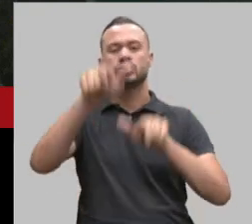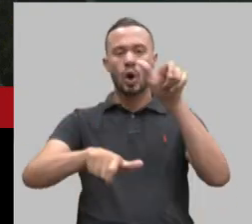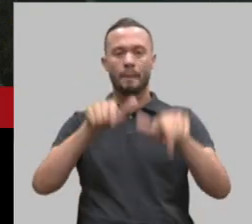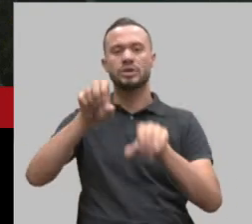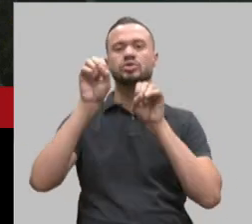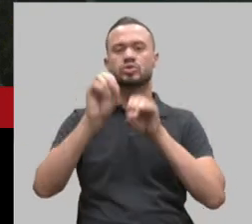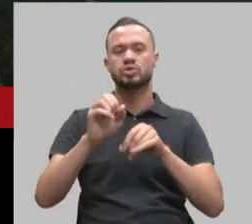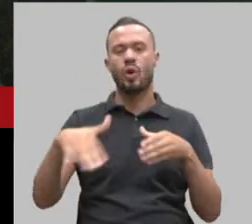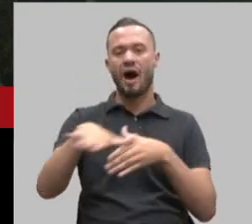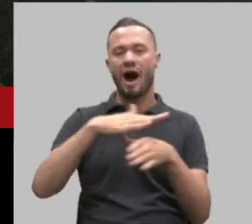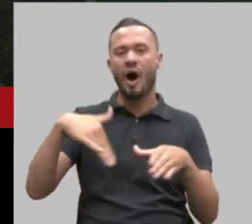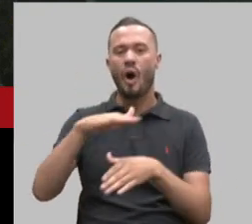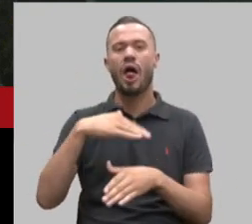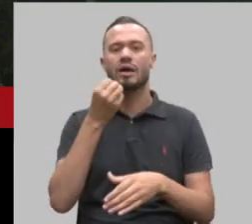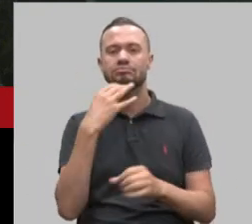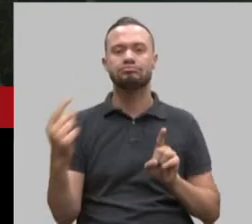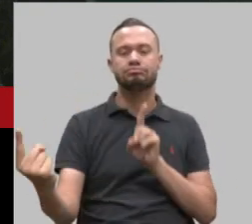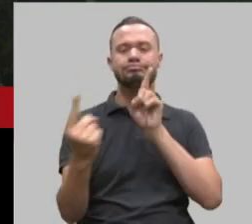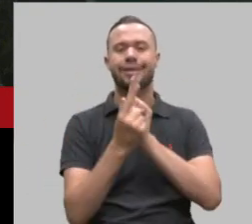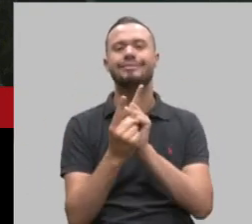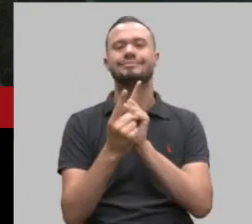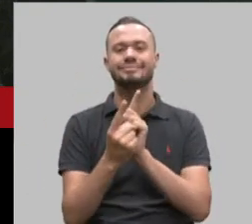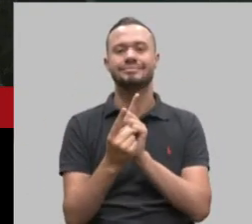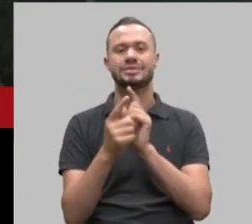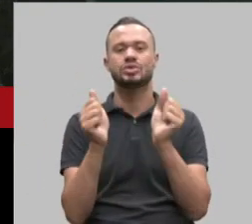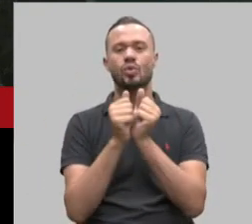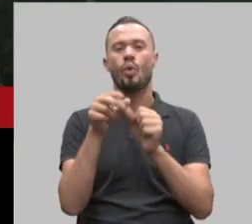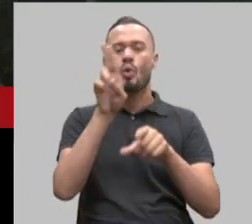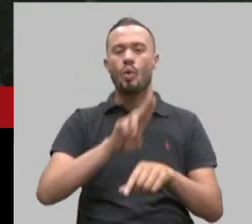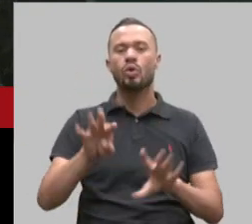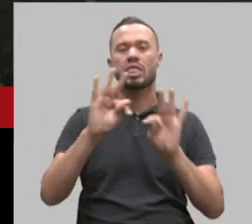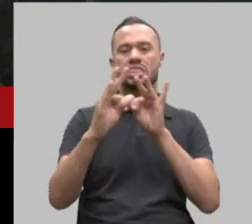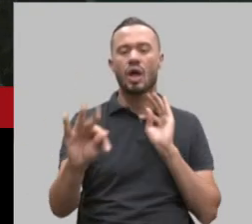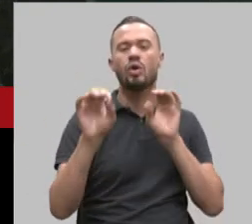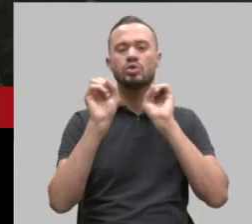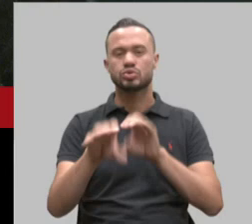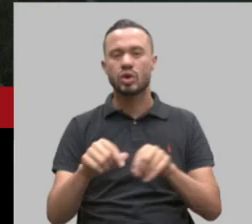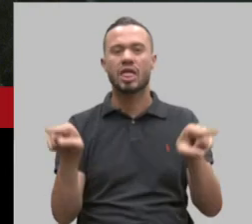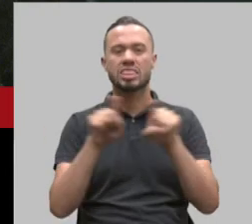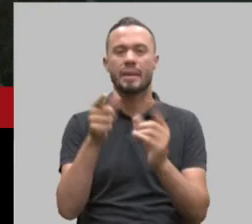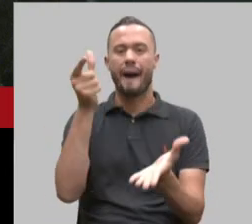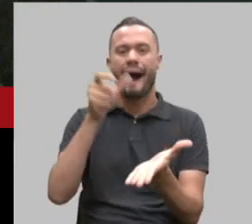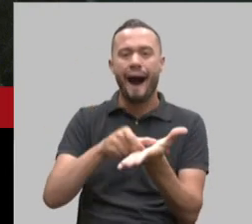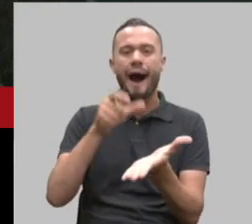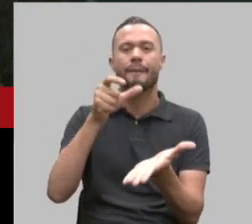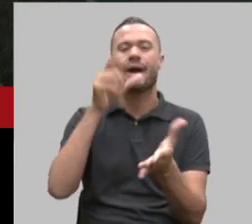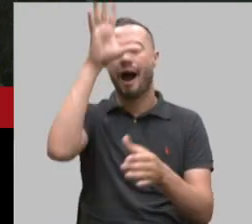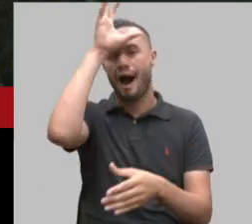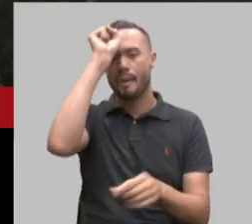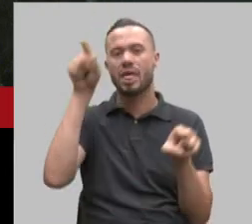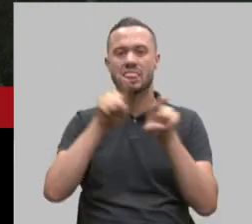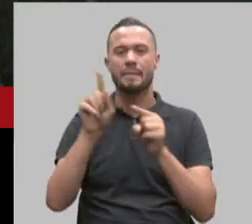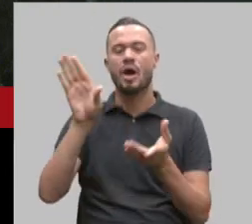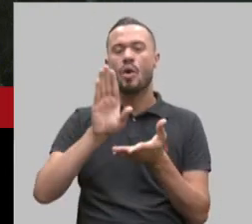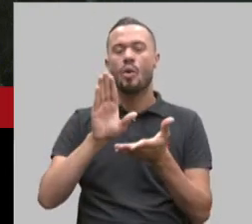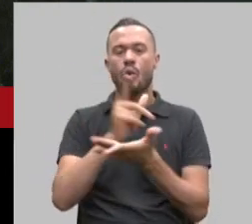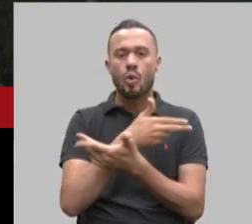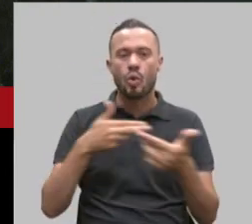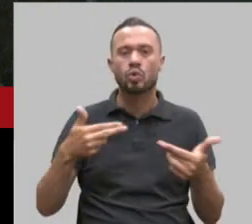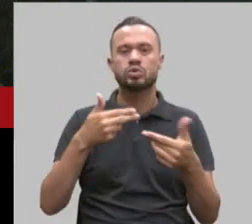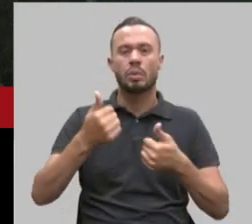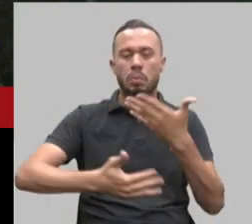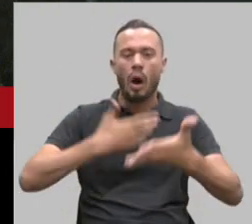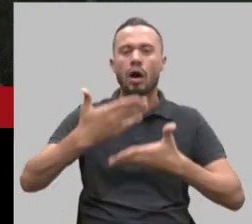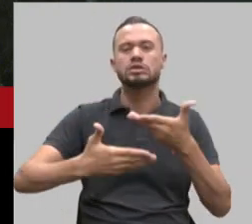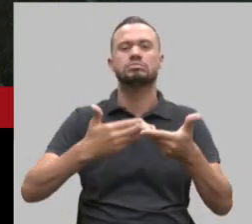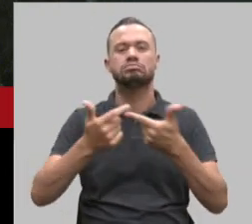dinmicas interativas por meio do uso de tecnologias educacionais como aplicativos de aprendizagem e recursos multimídia da inclusão de atividades